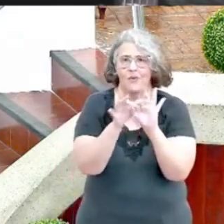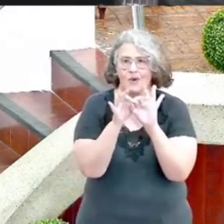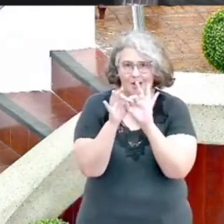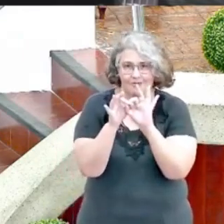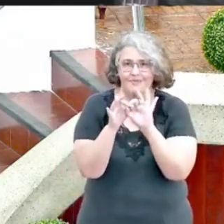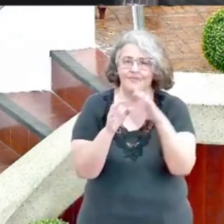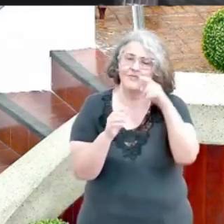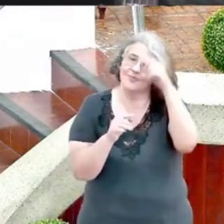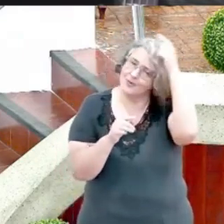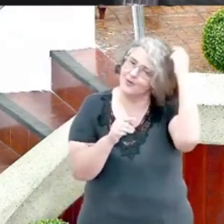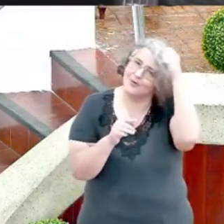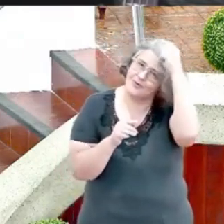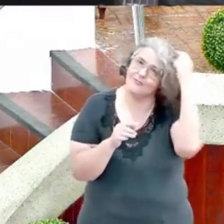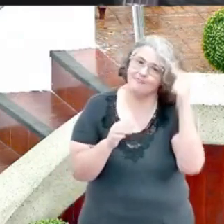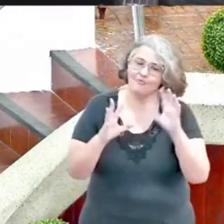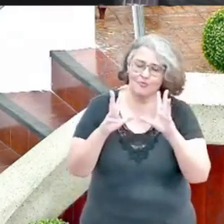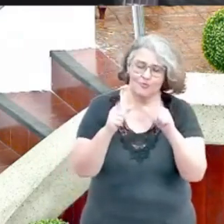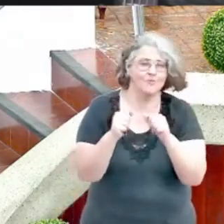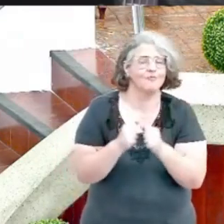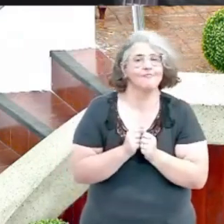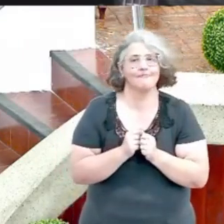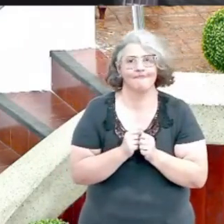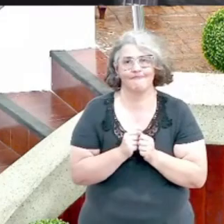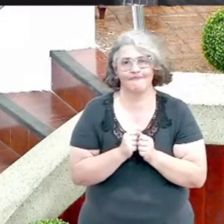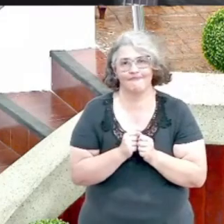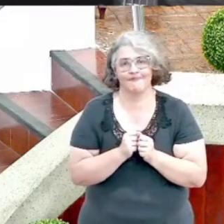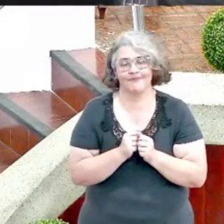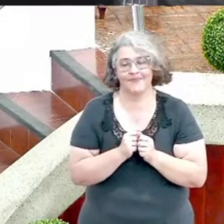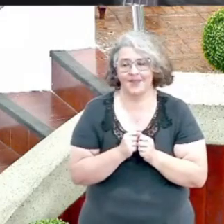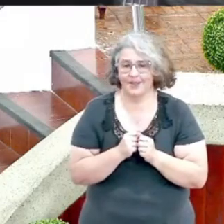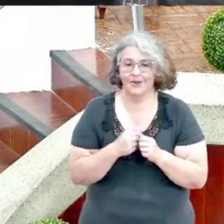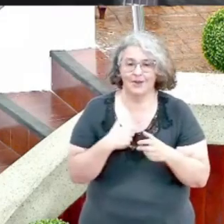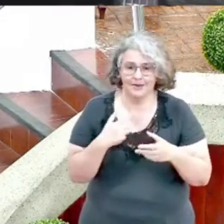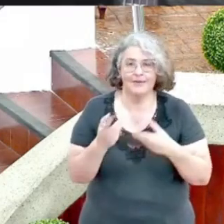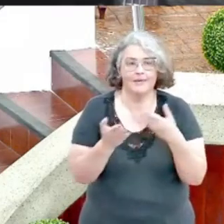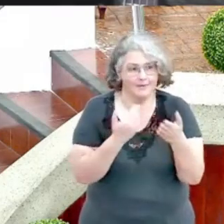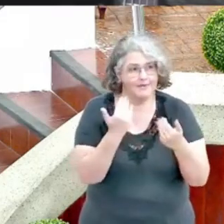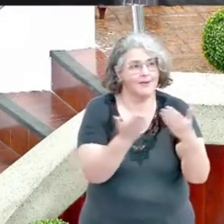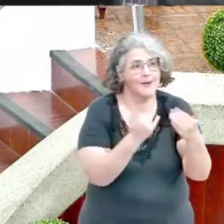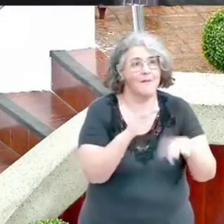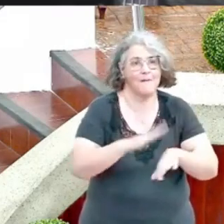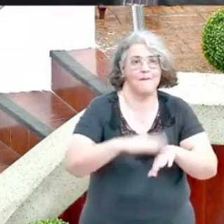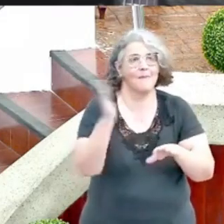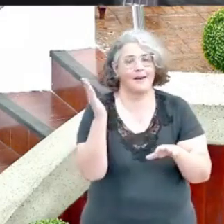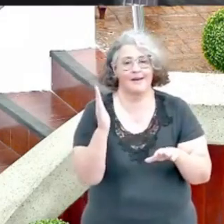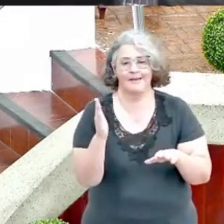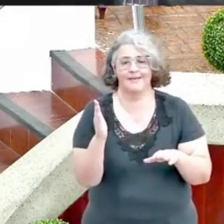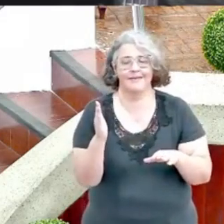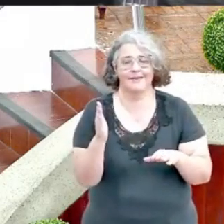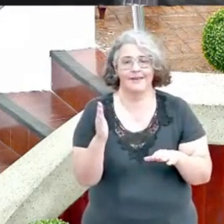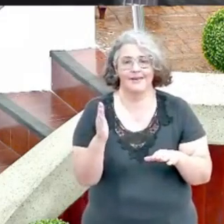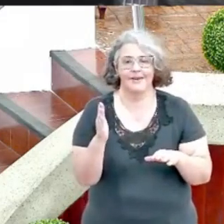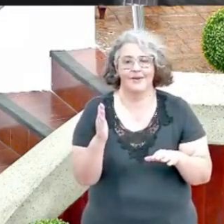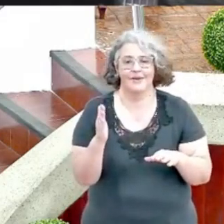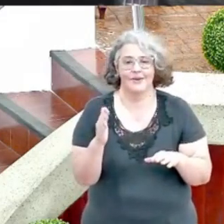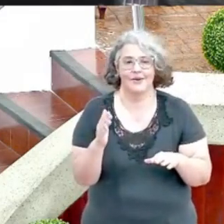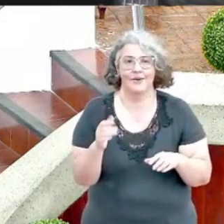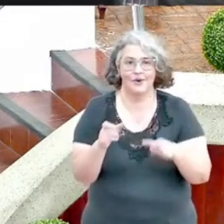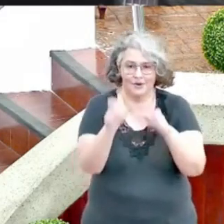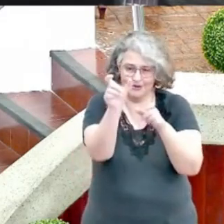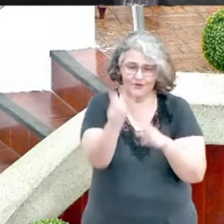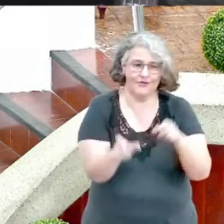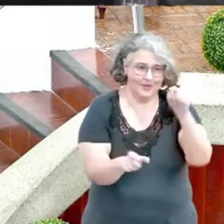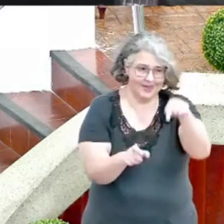santos. E certamente o ponto máximo dessa comunhão é onde você está neste momento. É o culto